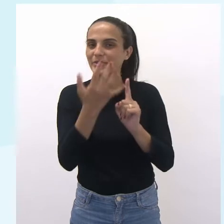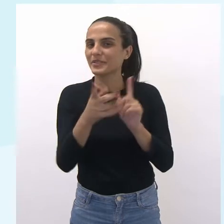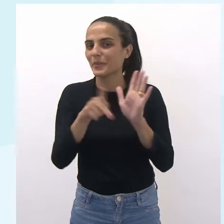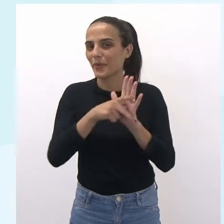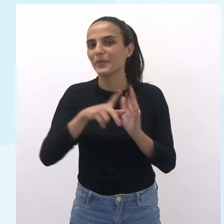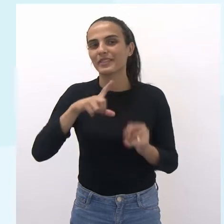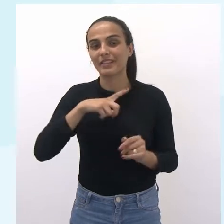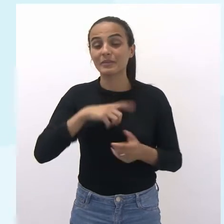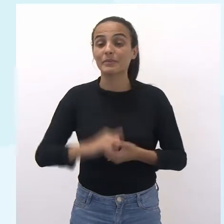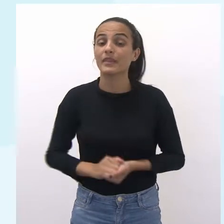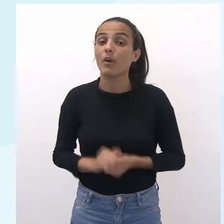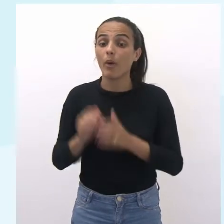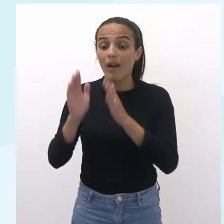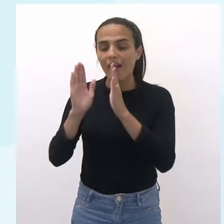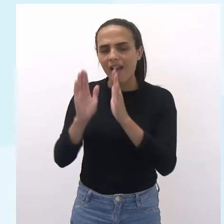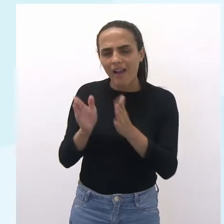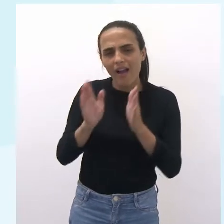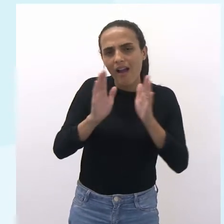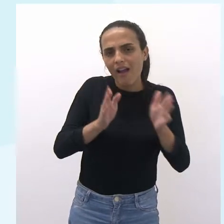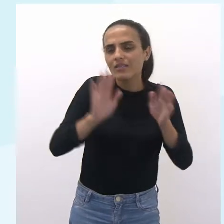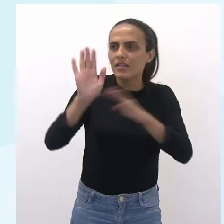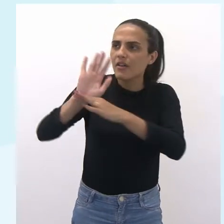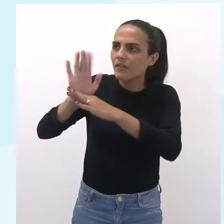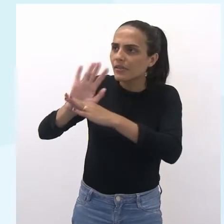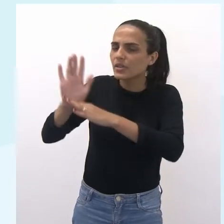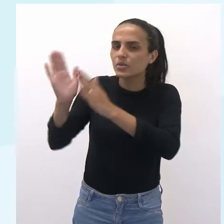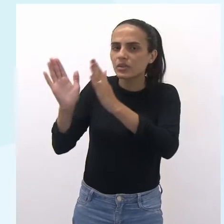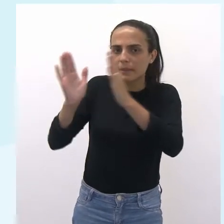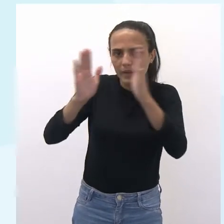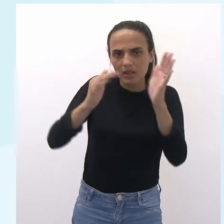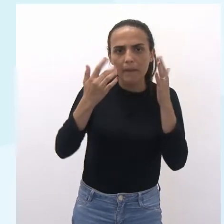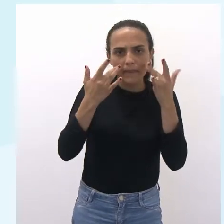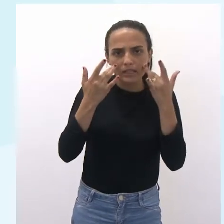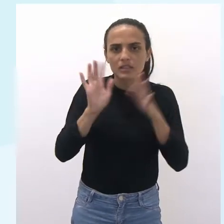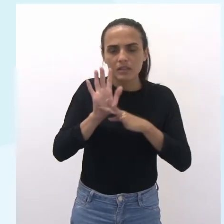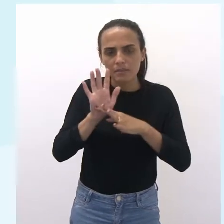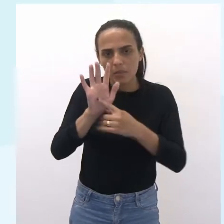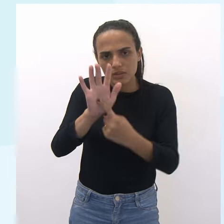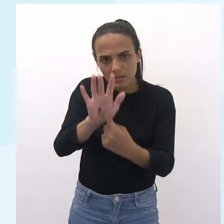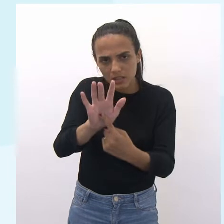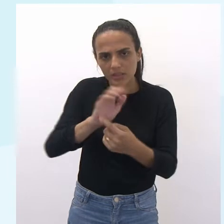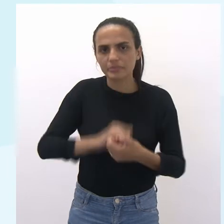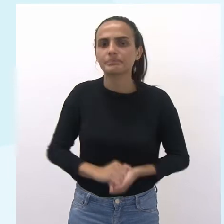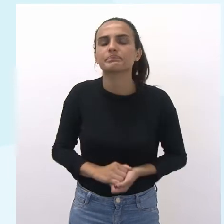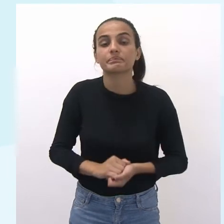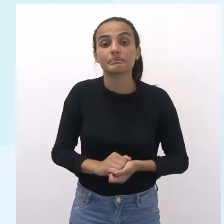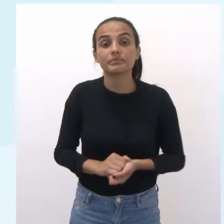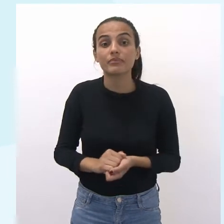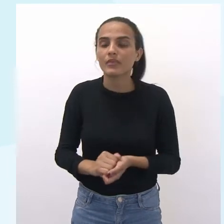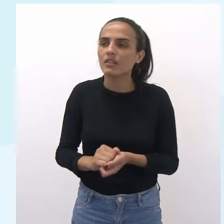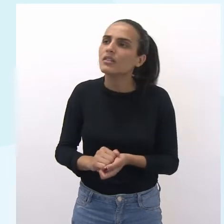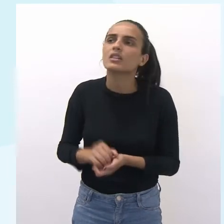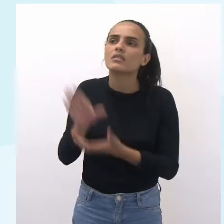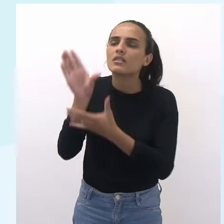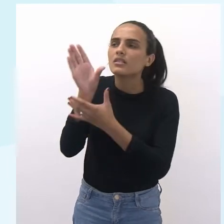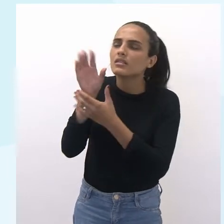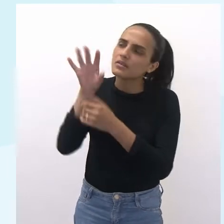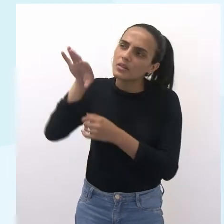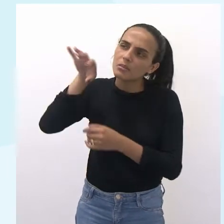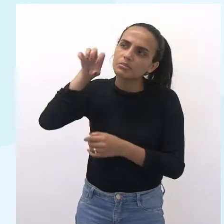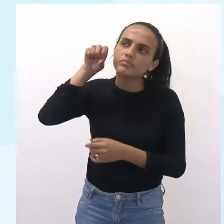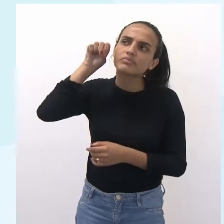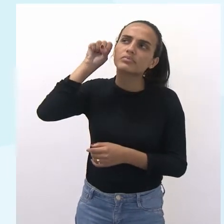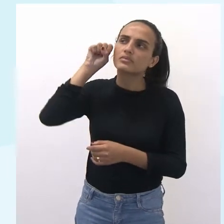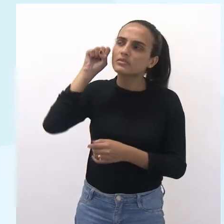sala, cada exibição que eu apresentei para a turma foi recebida de formas diferentes.